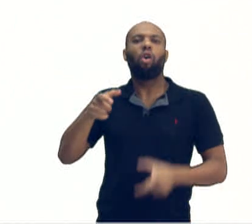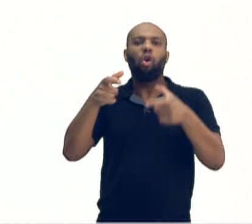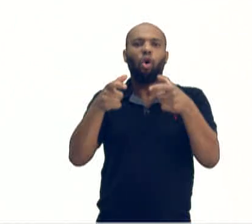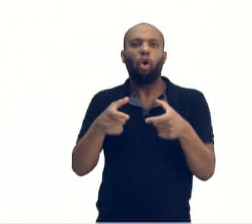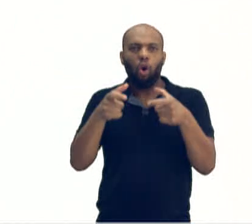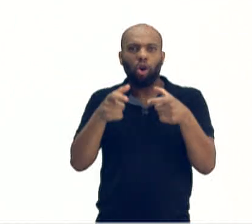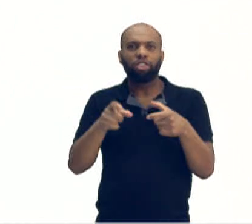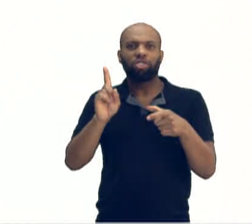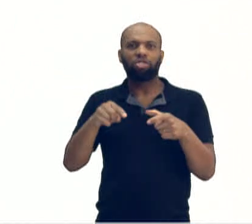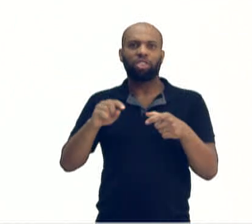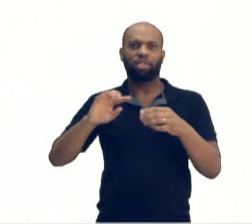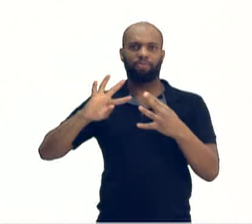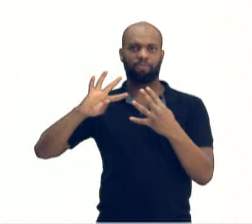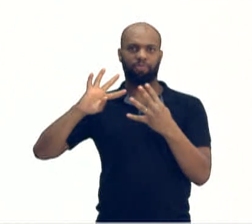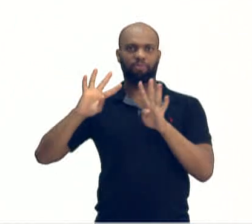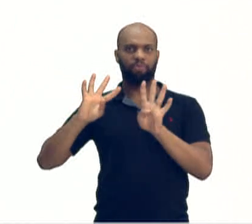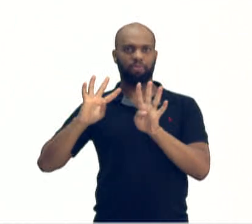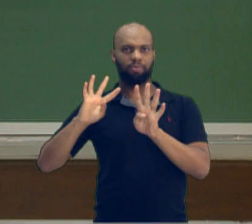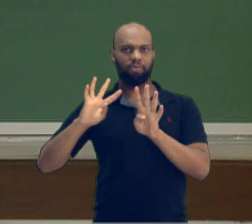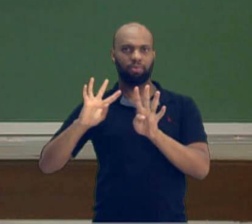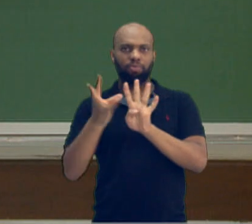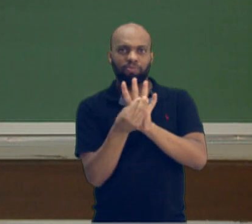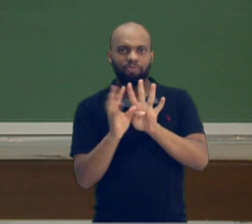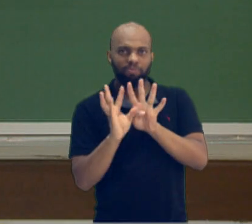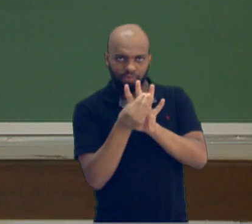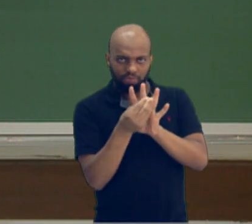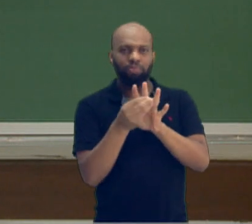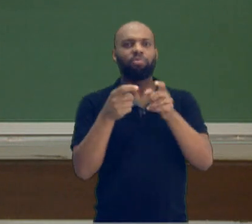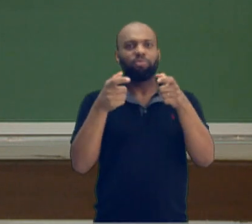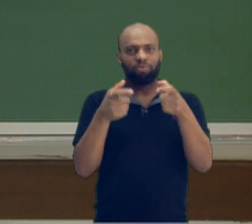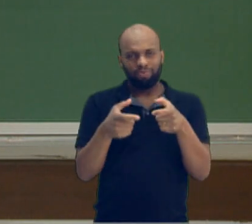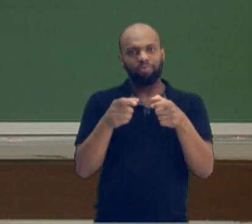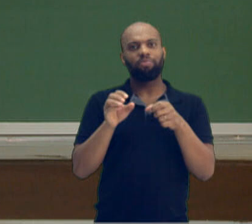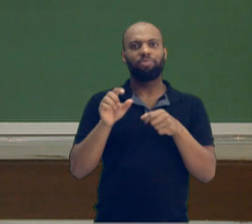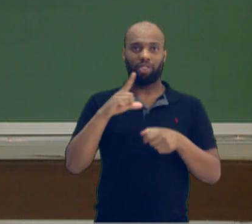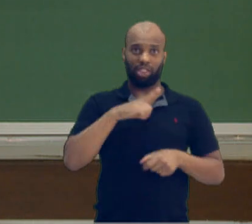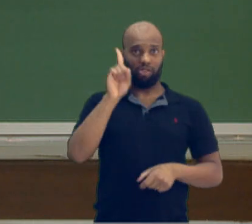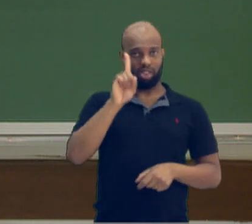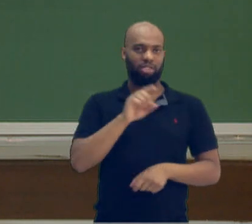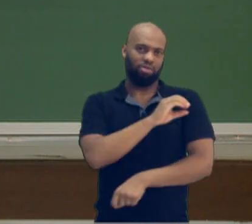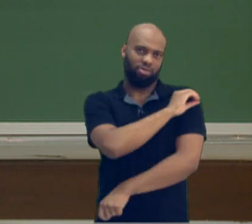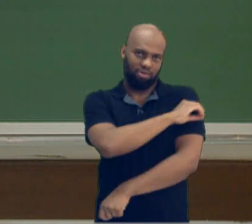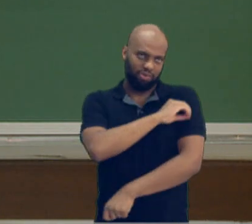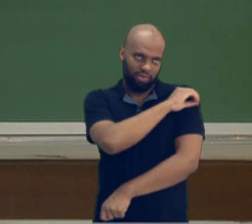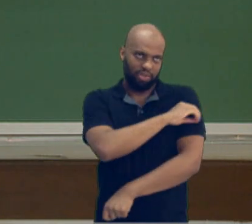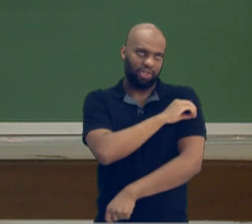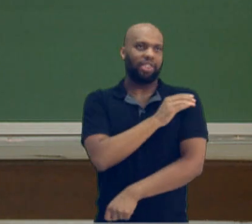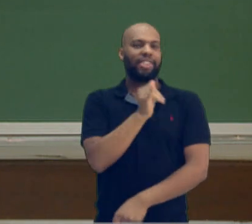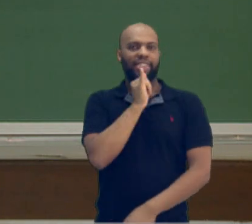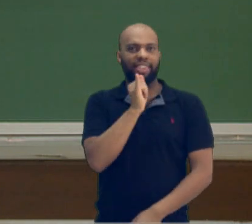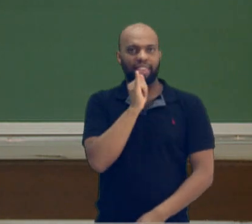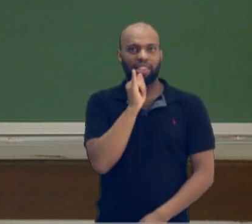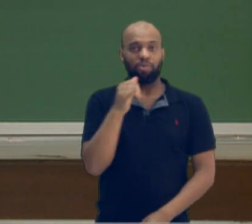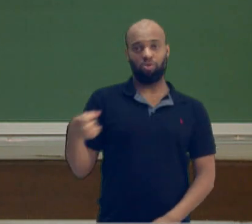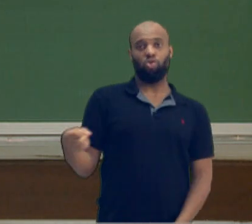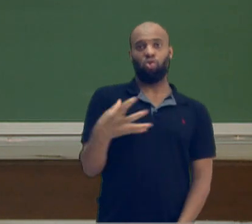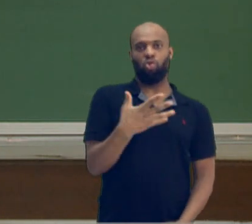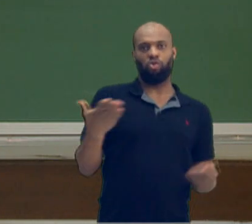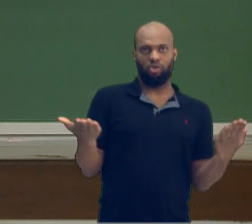pela professora Maria Elisa, tiradas por ela. Tá? Então, a gente tem aqui um exemplo de um mosaico mais atual,